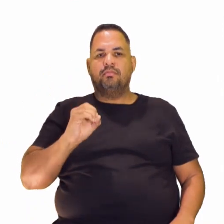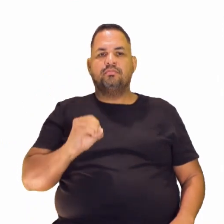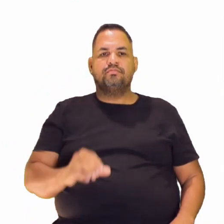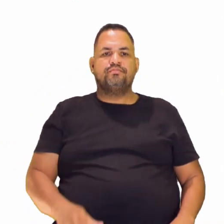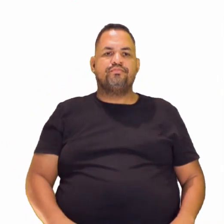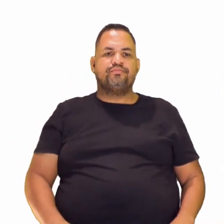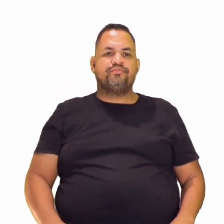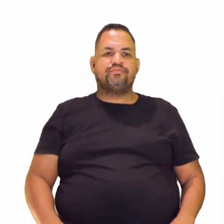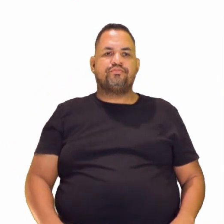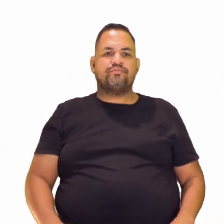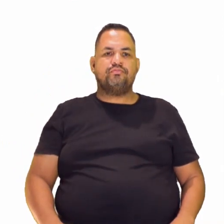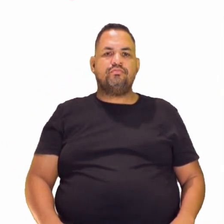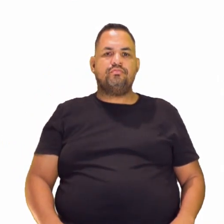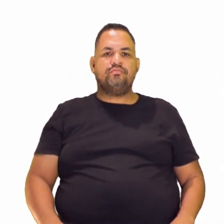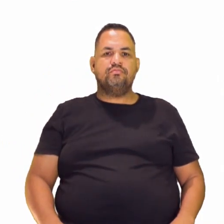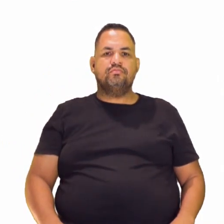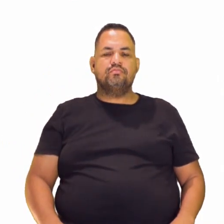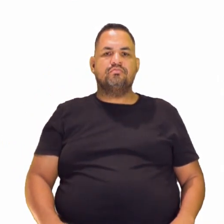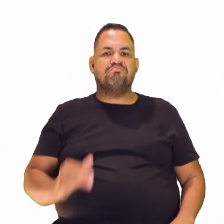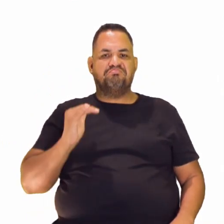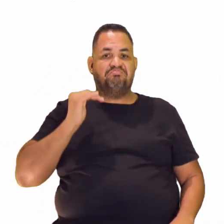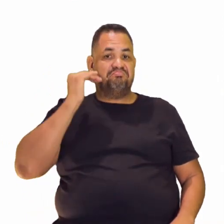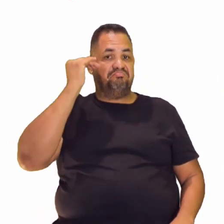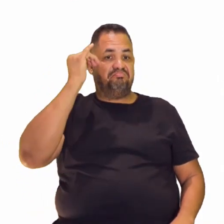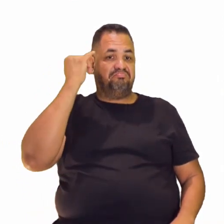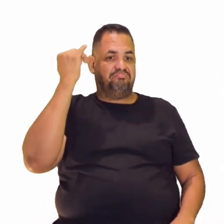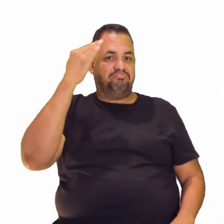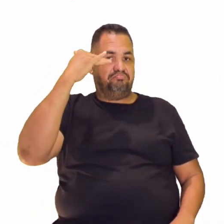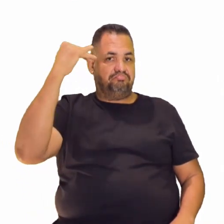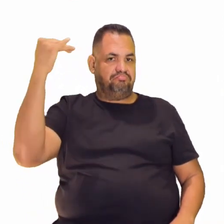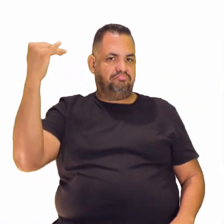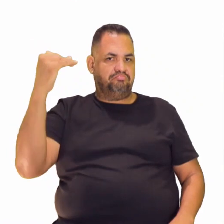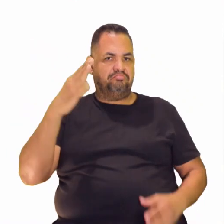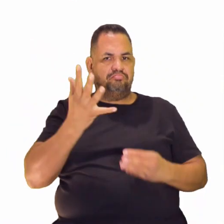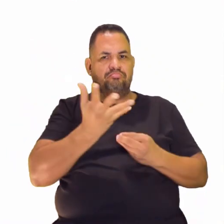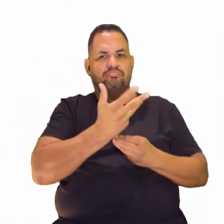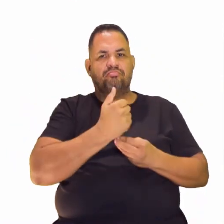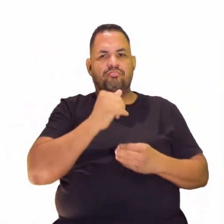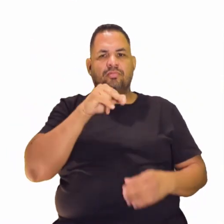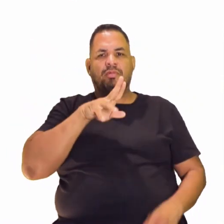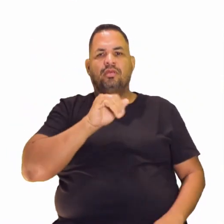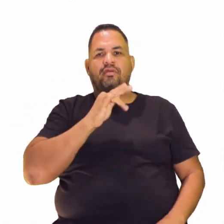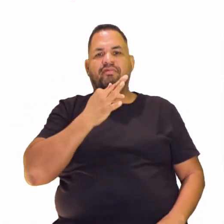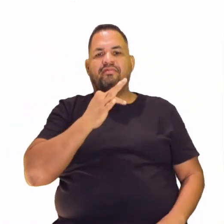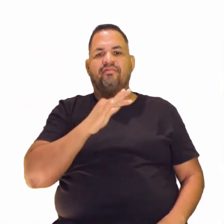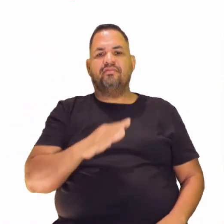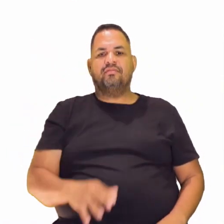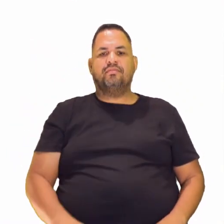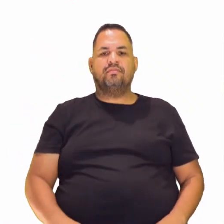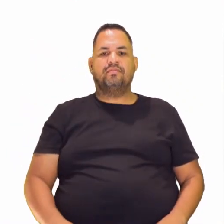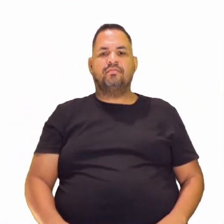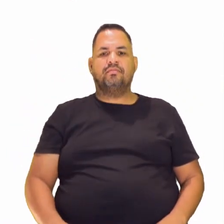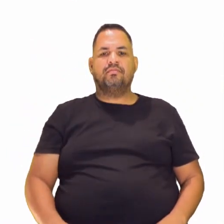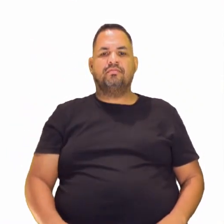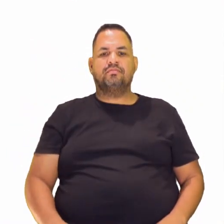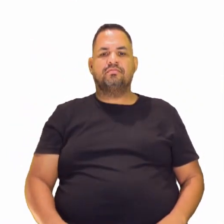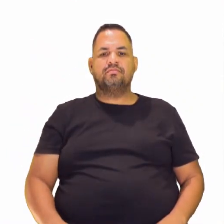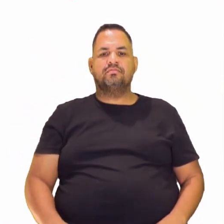E é considerada uma expoente da arte knife, tá?